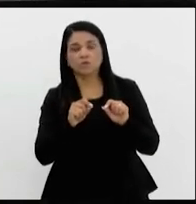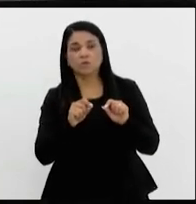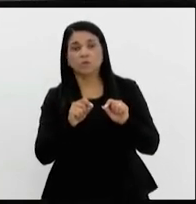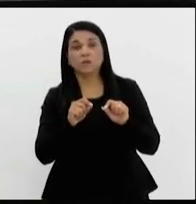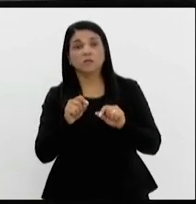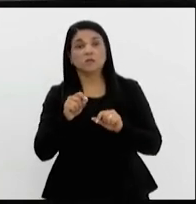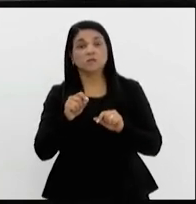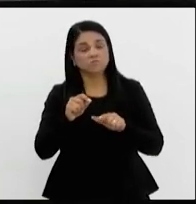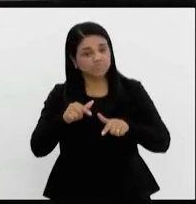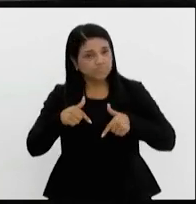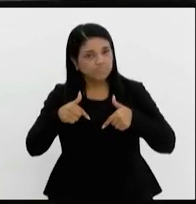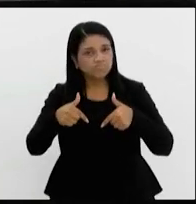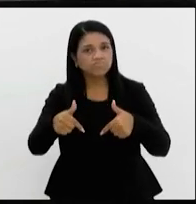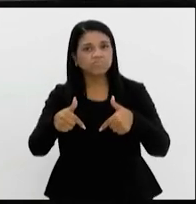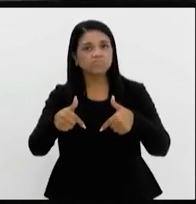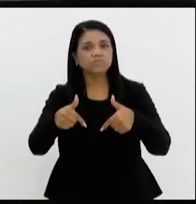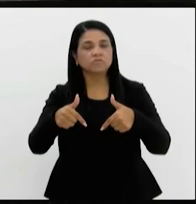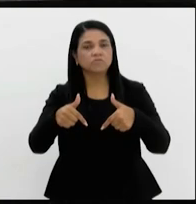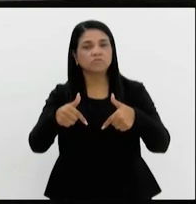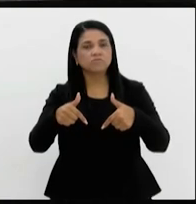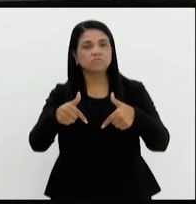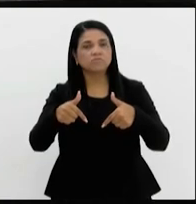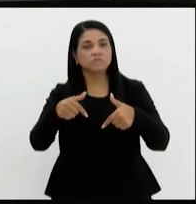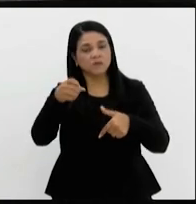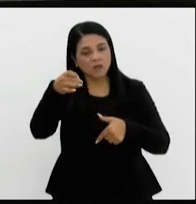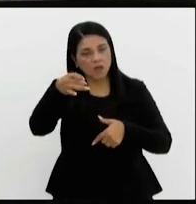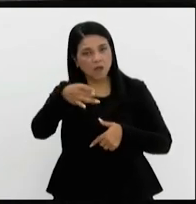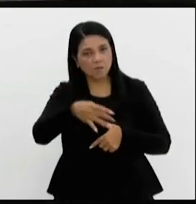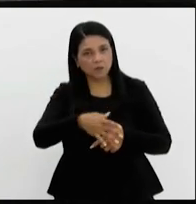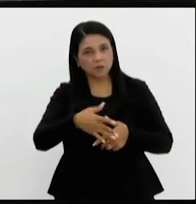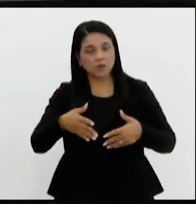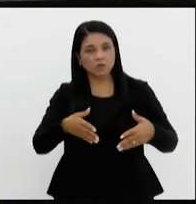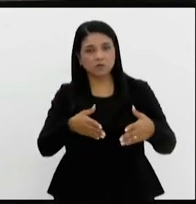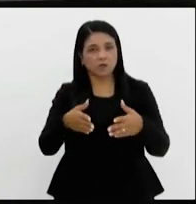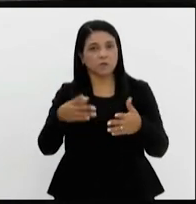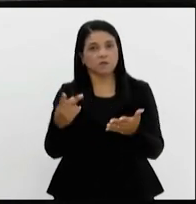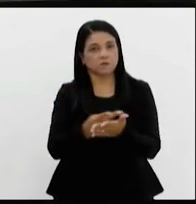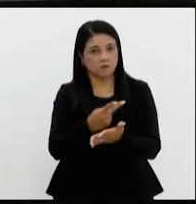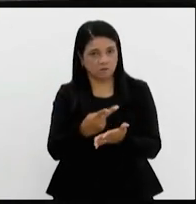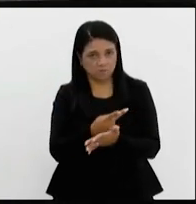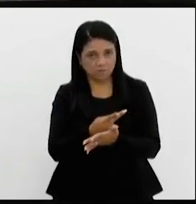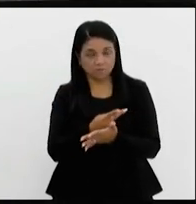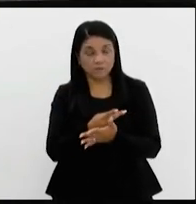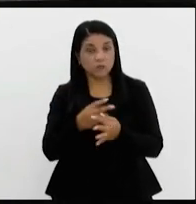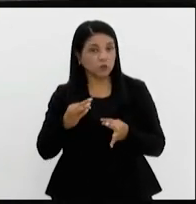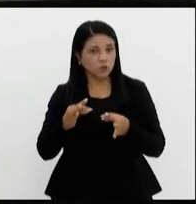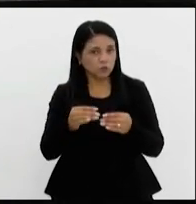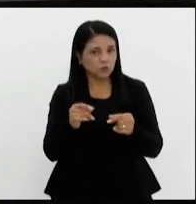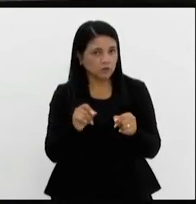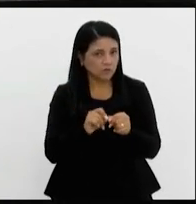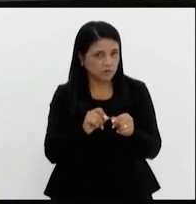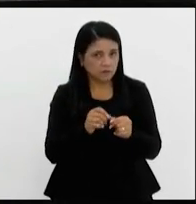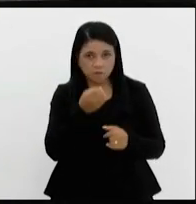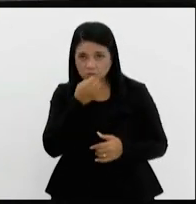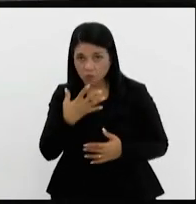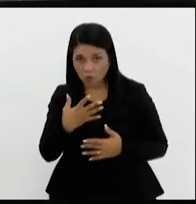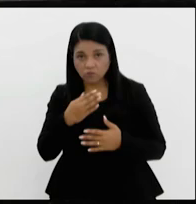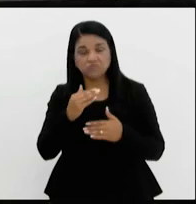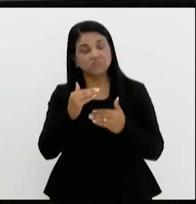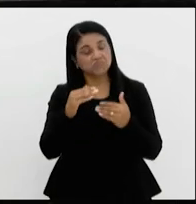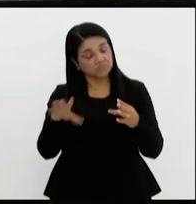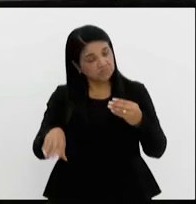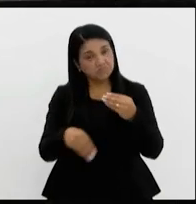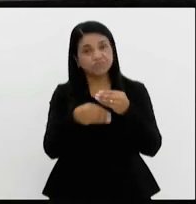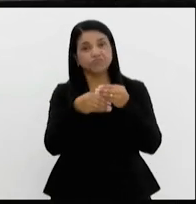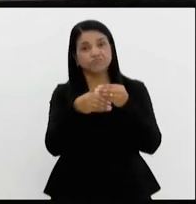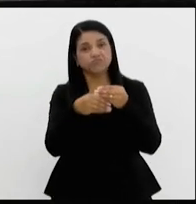úteis, devereis abandonar os caminhos batidos. Tudo o que fizerdes de bom será um acréscimo, gosteis